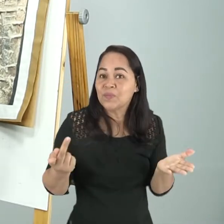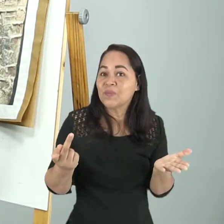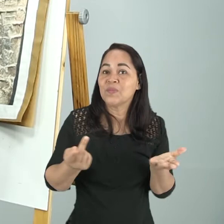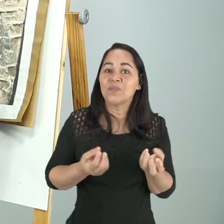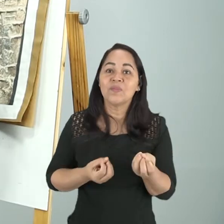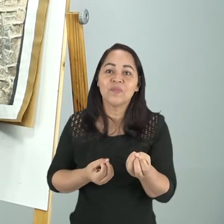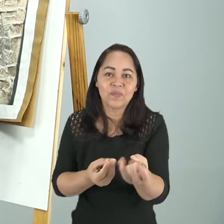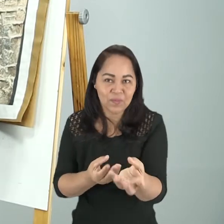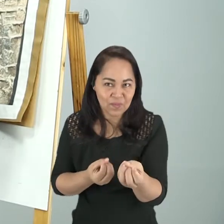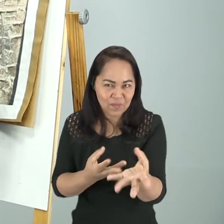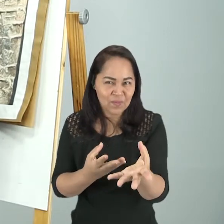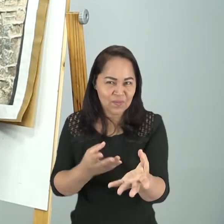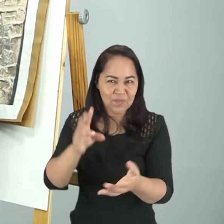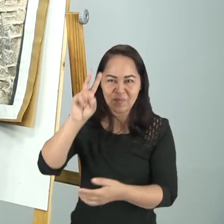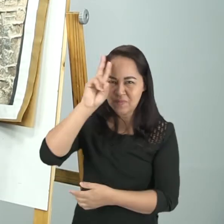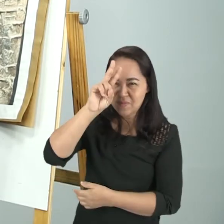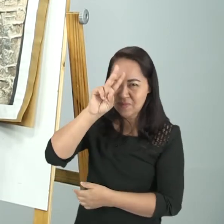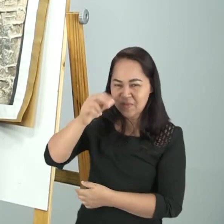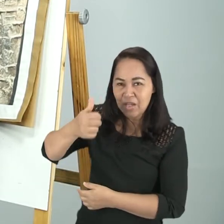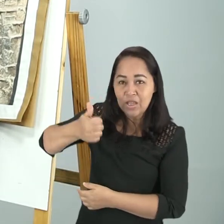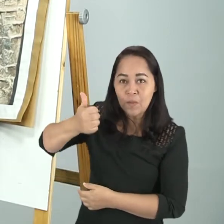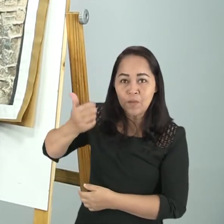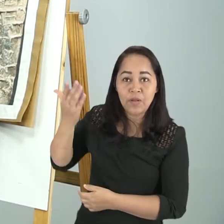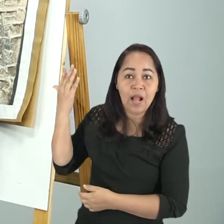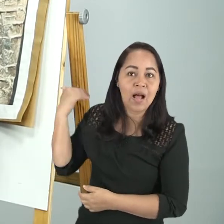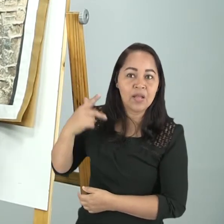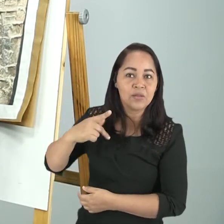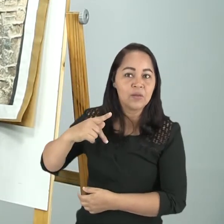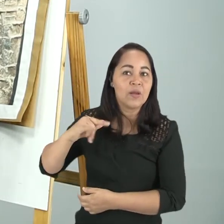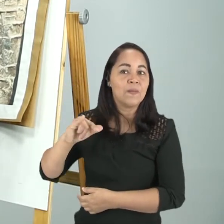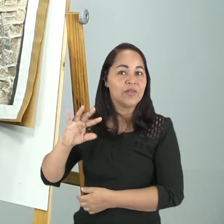informar. Lembra da nossa primeira historinha lá do Piteco?